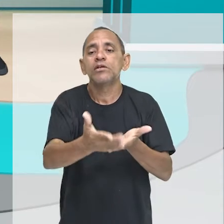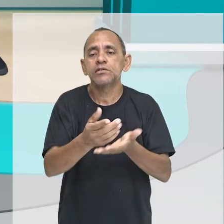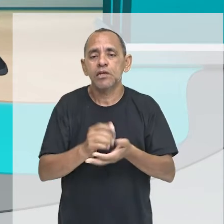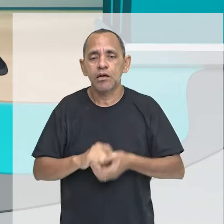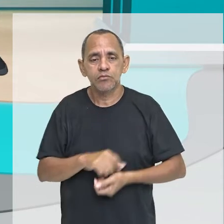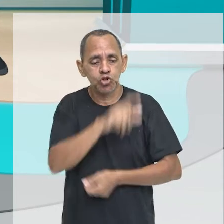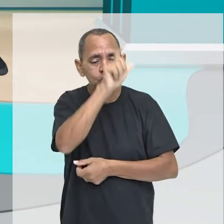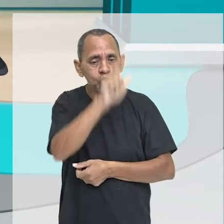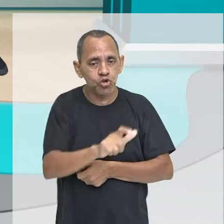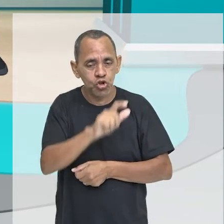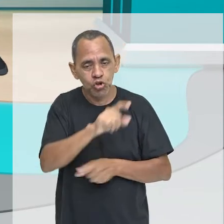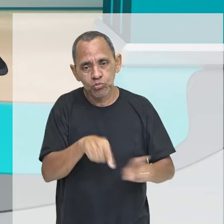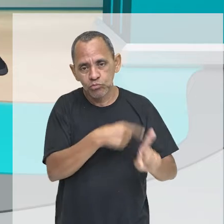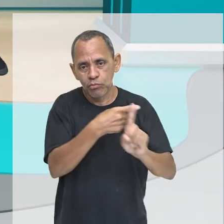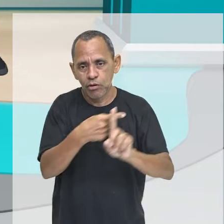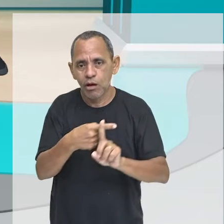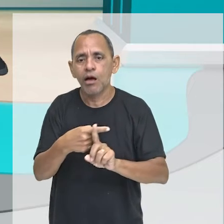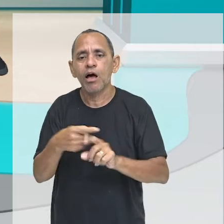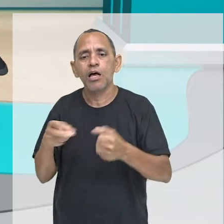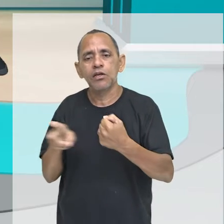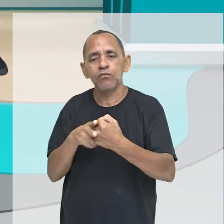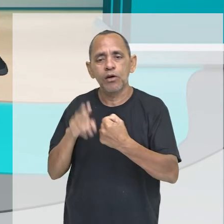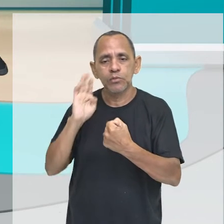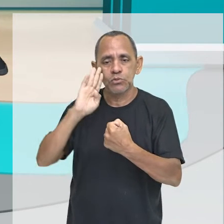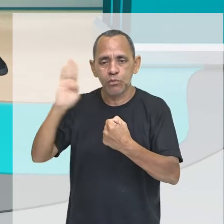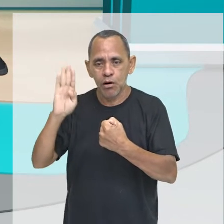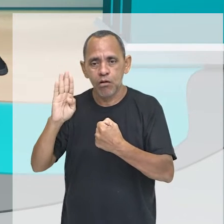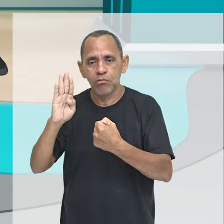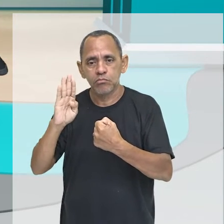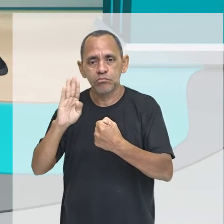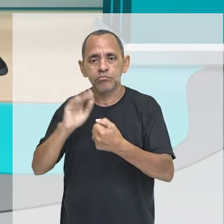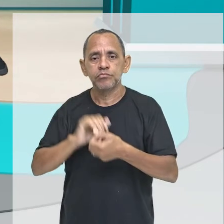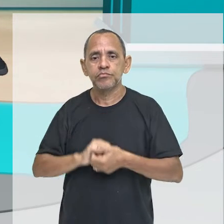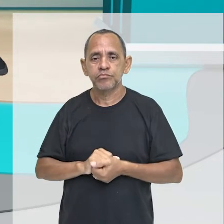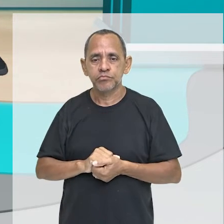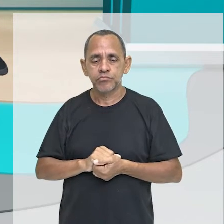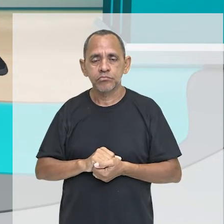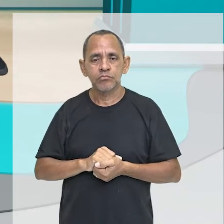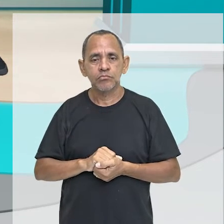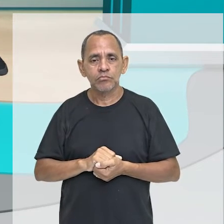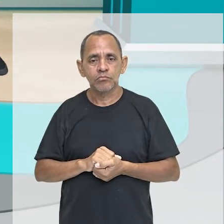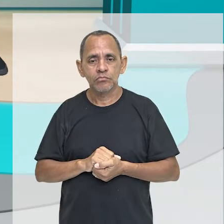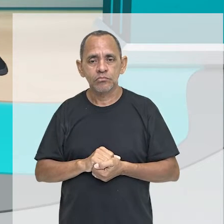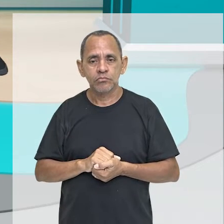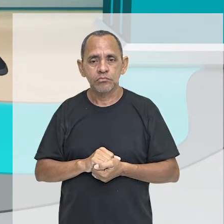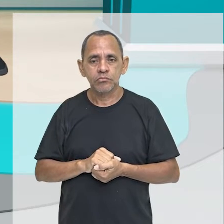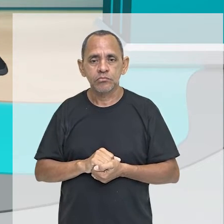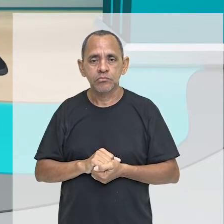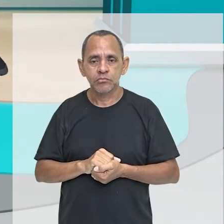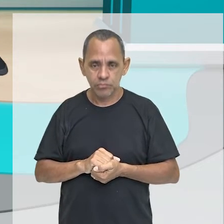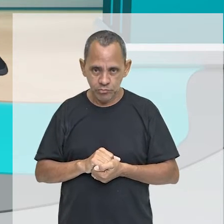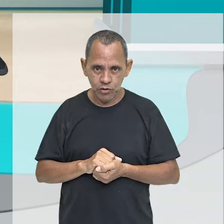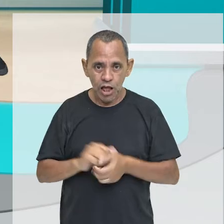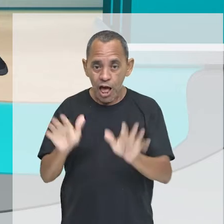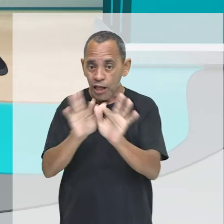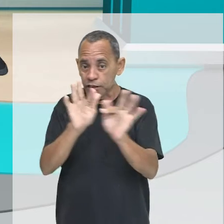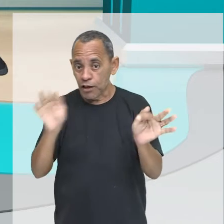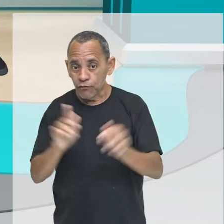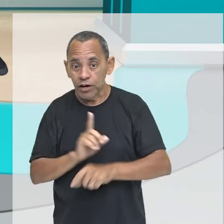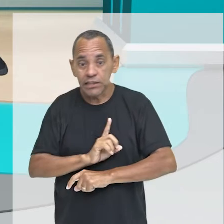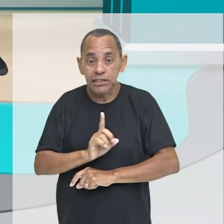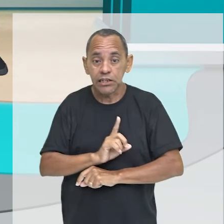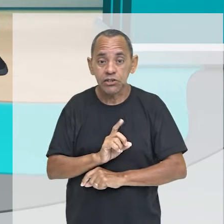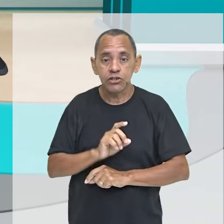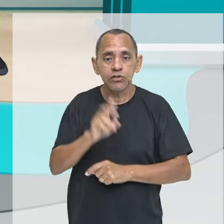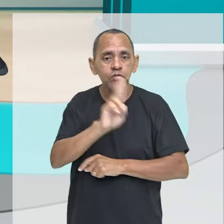sujeito e verbo modal, certo? Padrão. Na frase negativa, também, o que muda na frase negativa? A